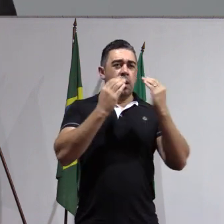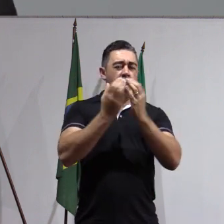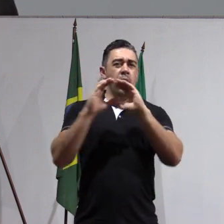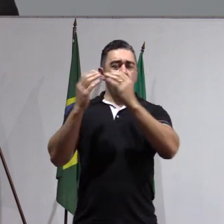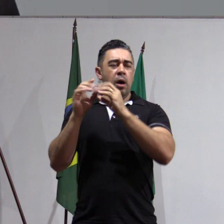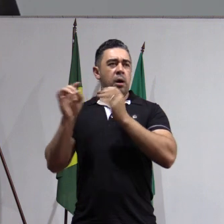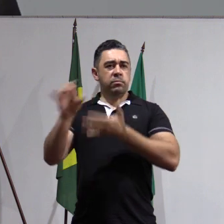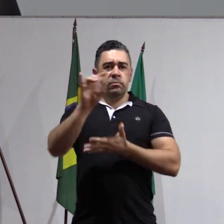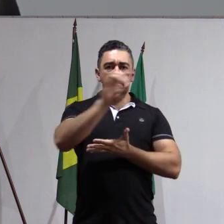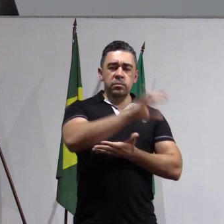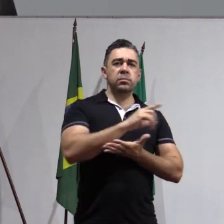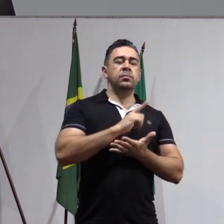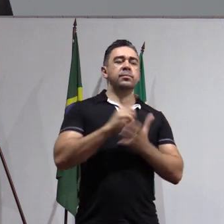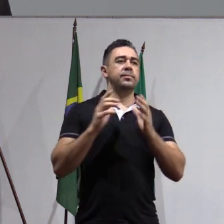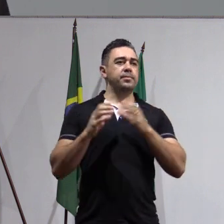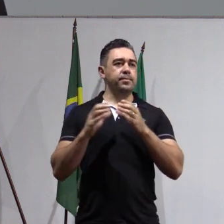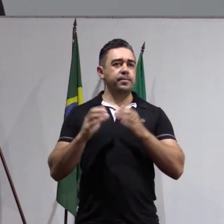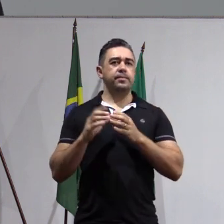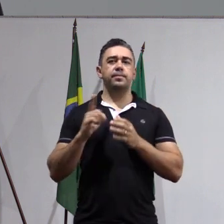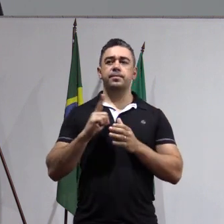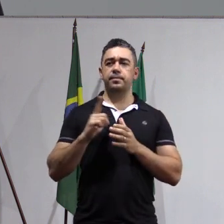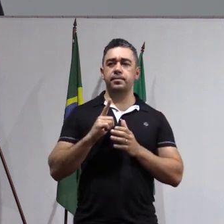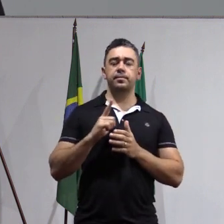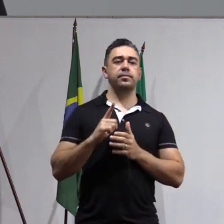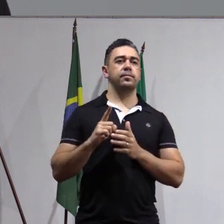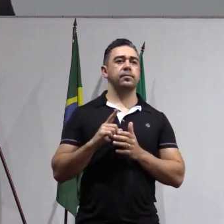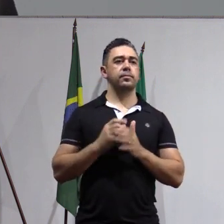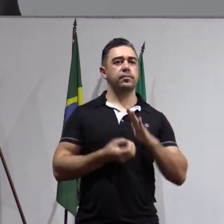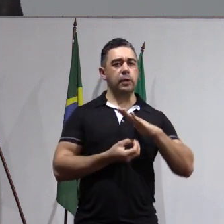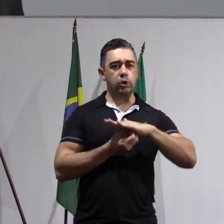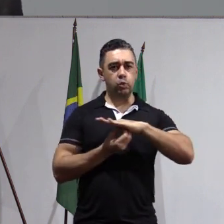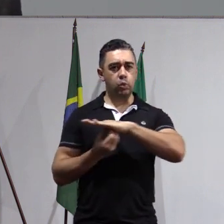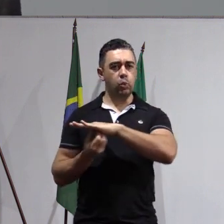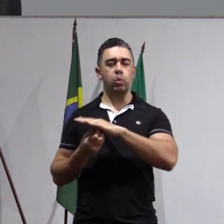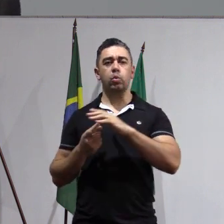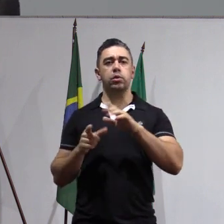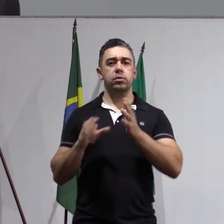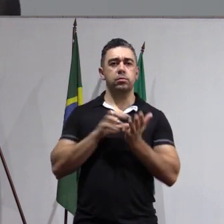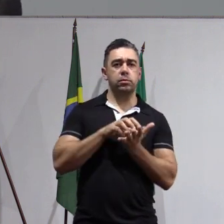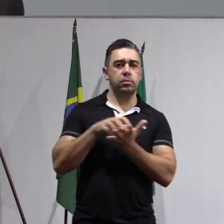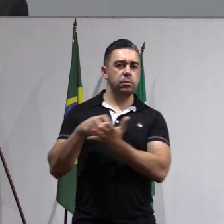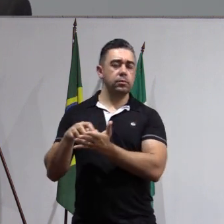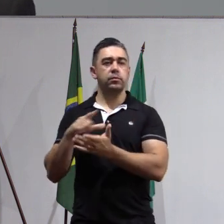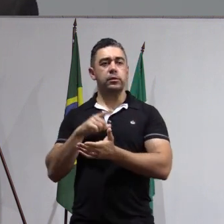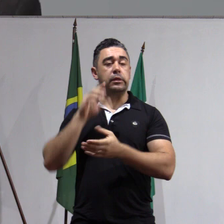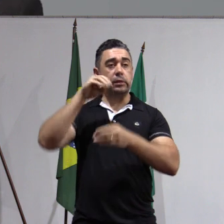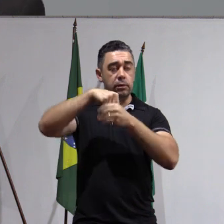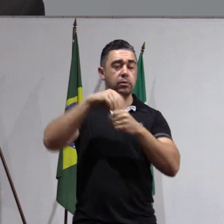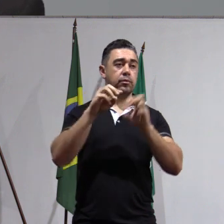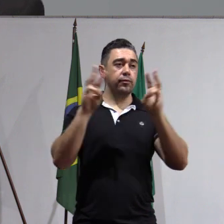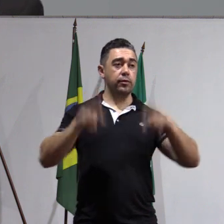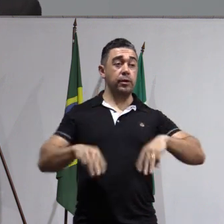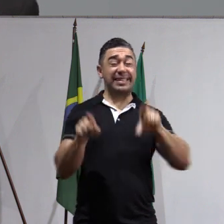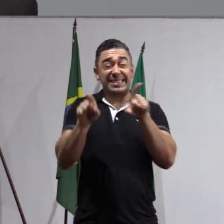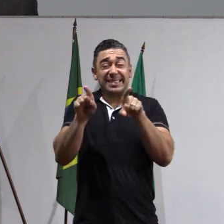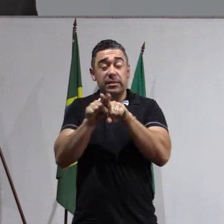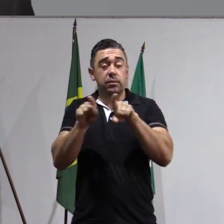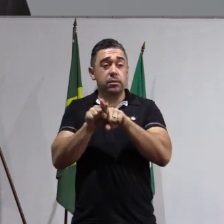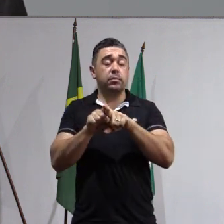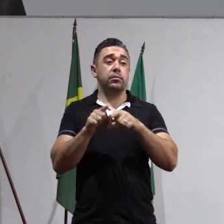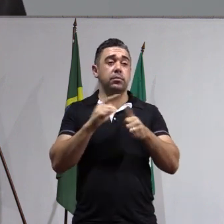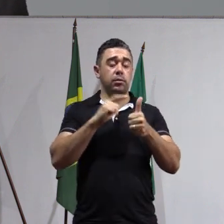uma das entidades, ao Sinditest, ao DCE, à PUF-PR, também à